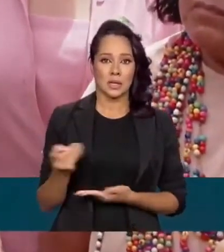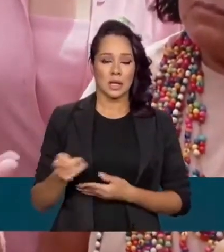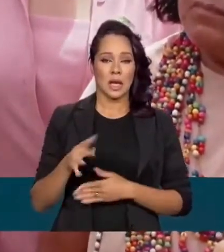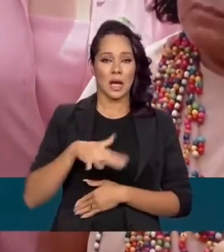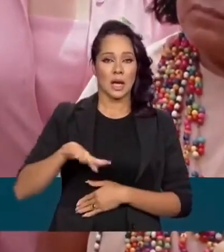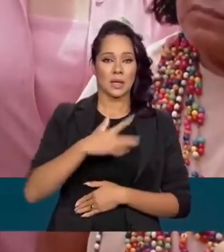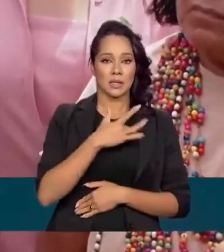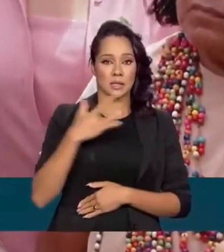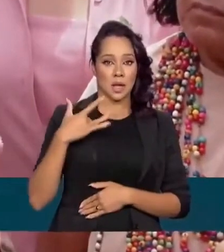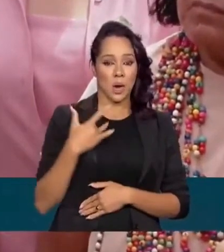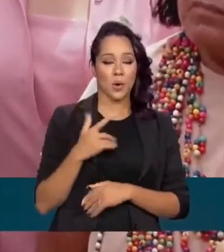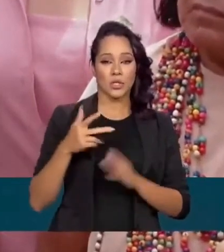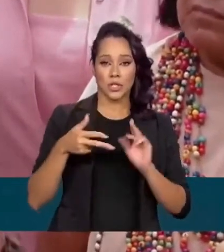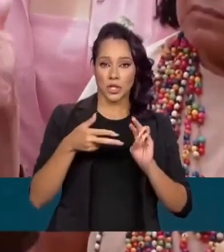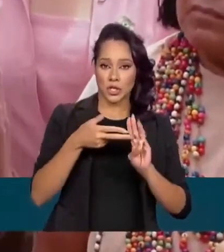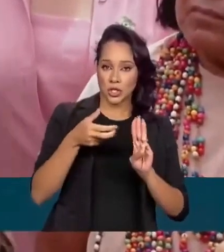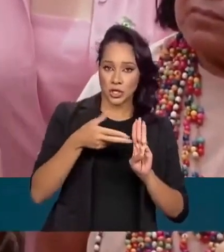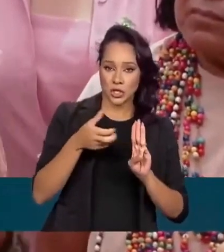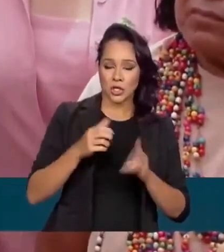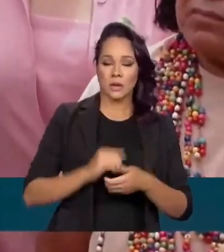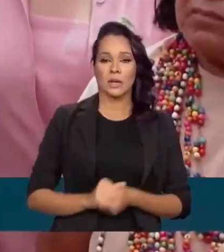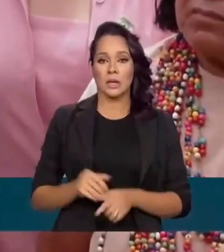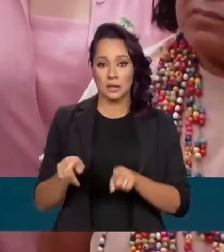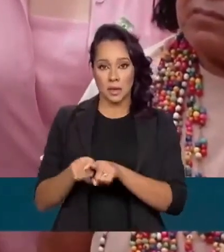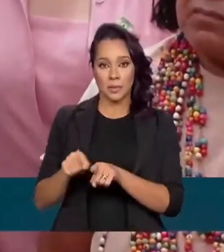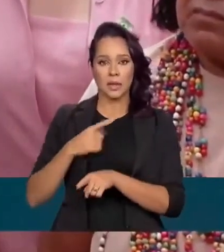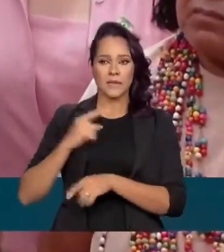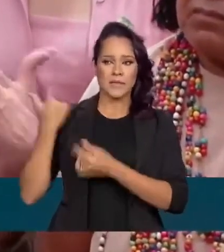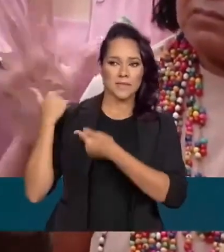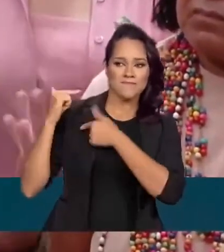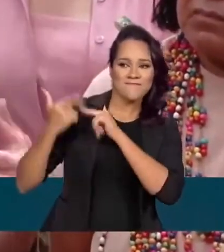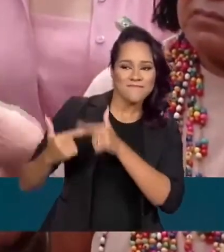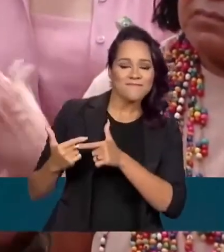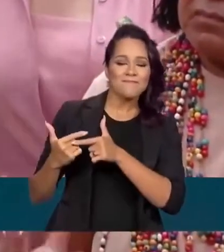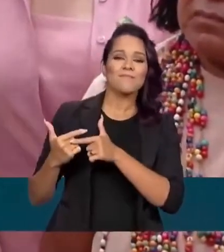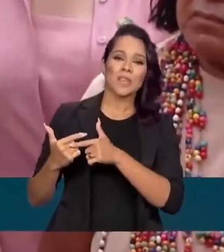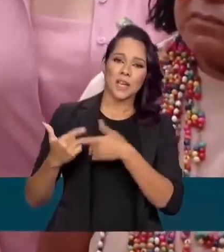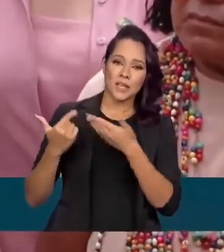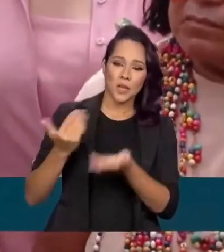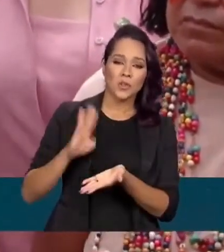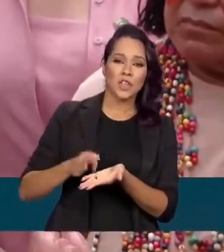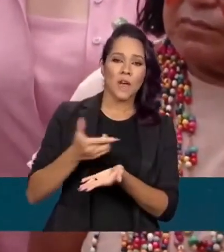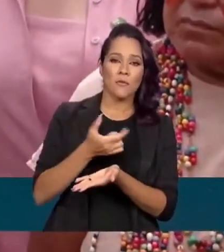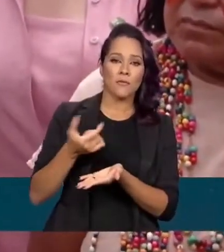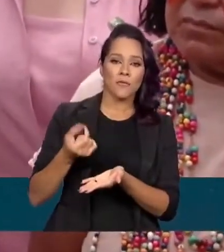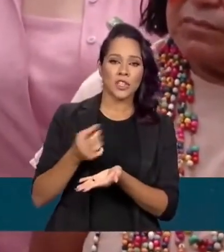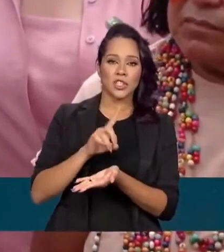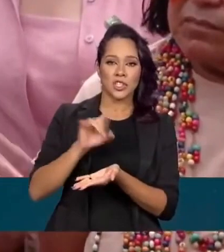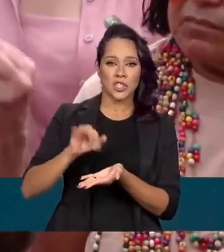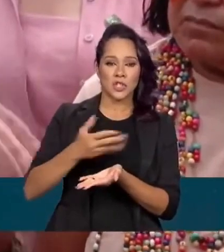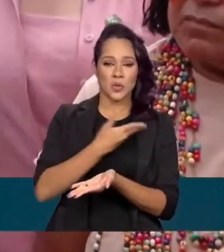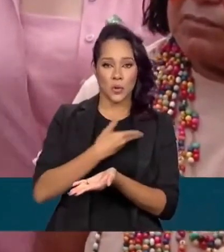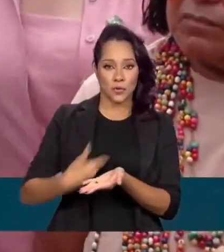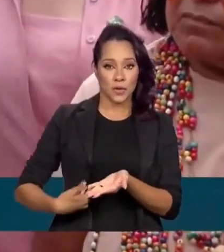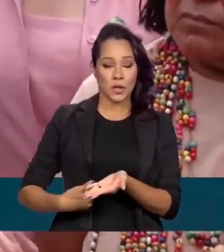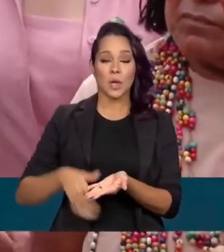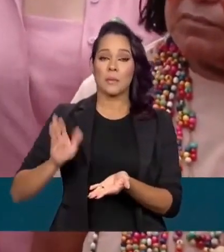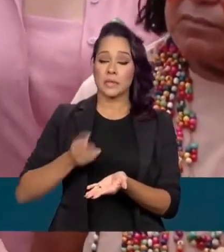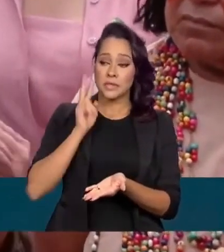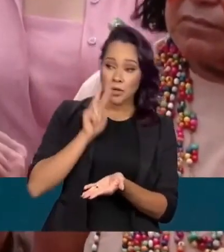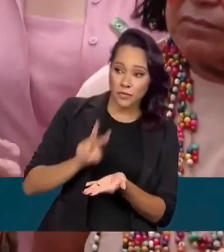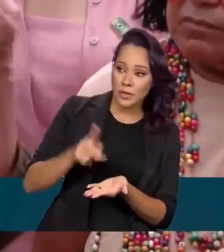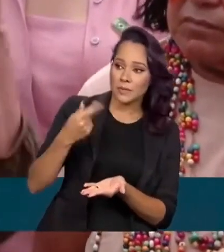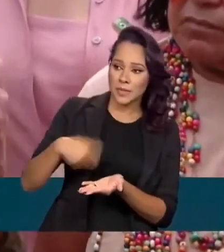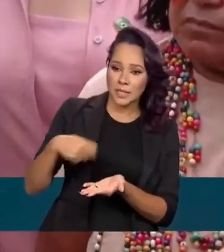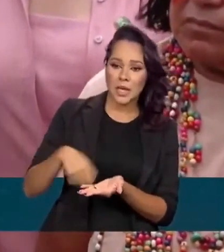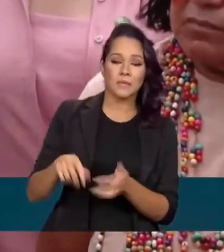de Saúde Indígena. Tenho que dizer que recebemos essa herança, isso nós estamos há 20 dias no governo, mas já vimos que isso